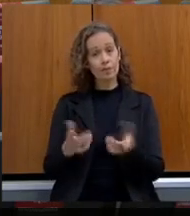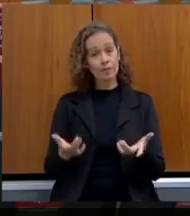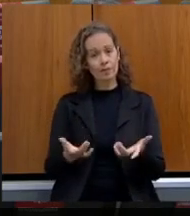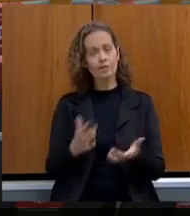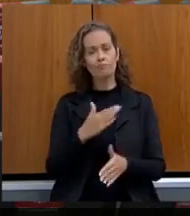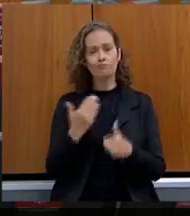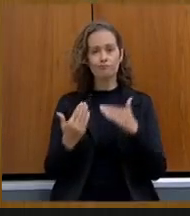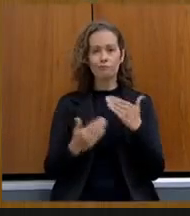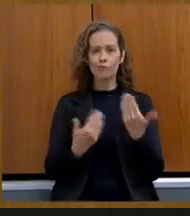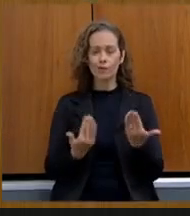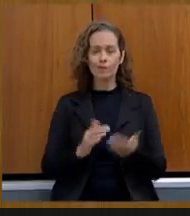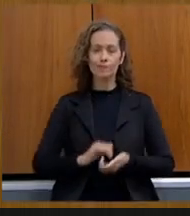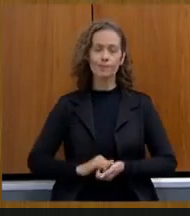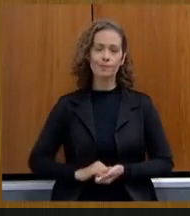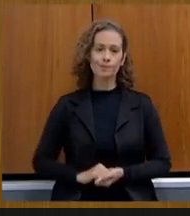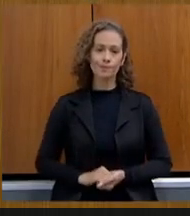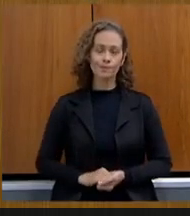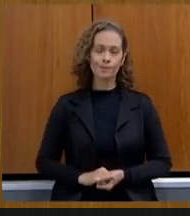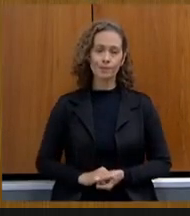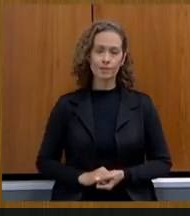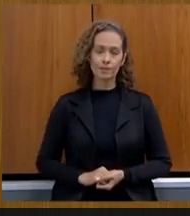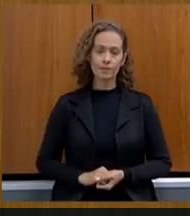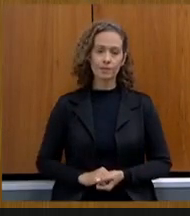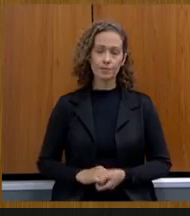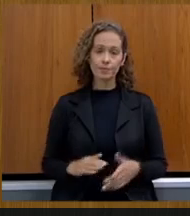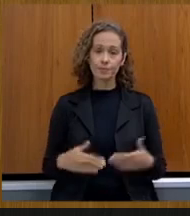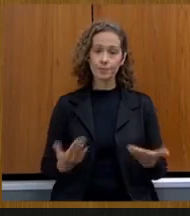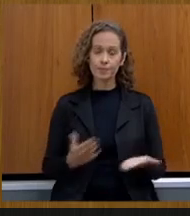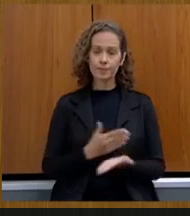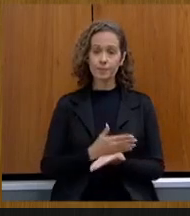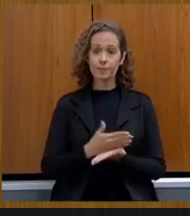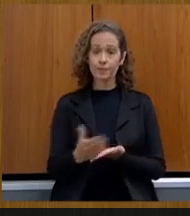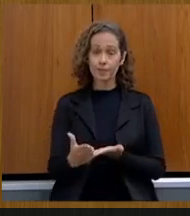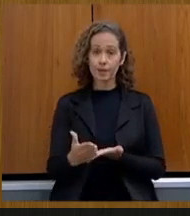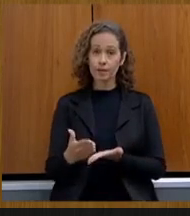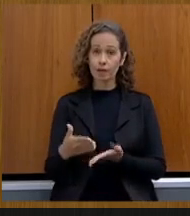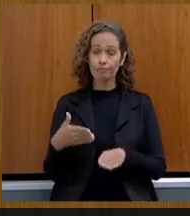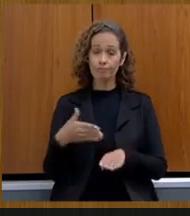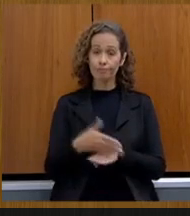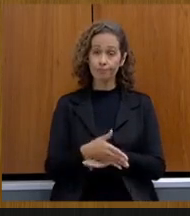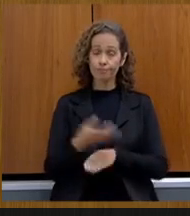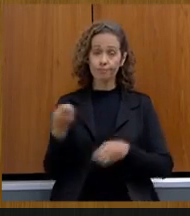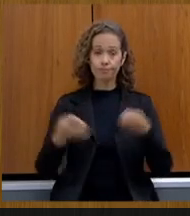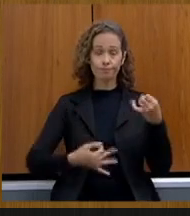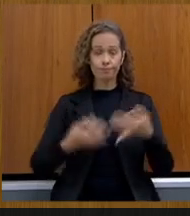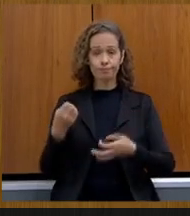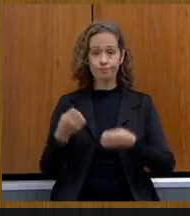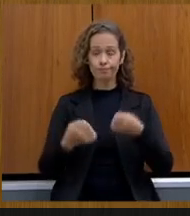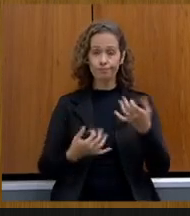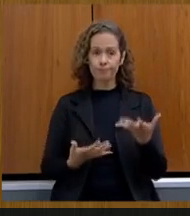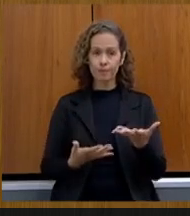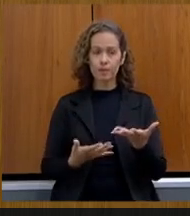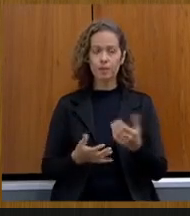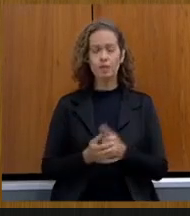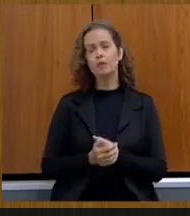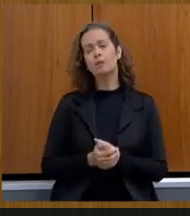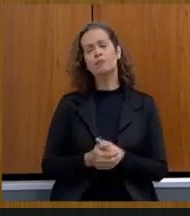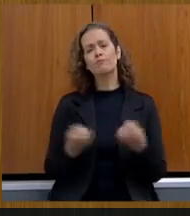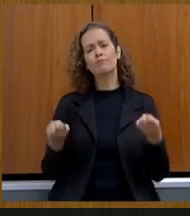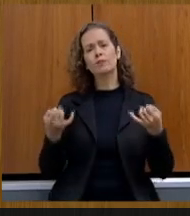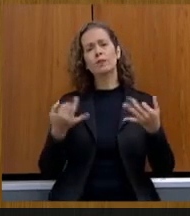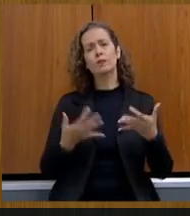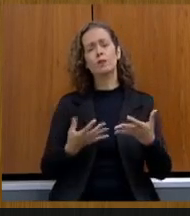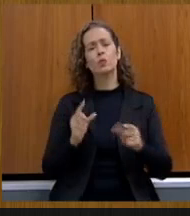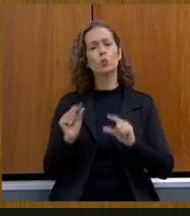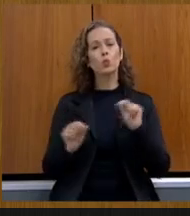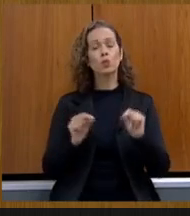pandemia Oi eu gostaria de começar minha intervenção dizendo sobre a a importância